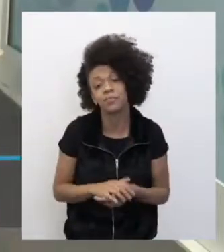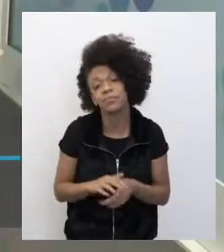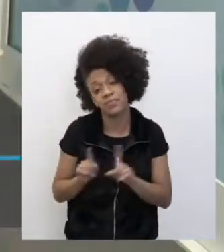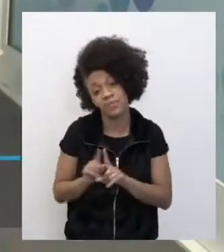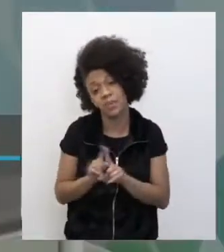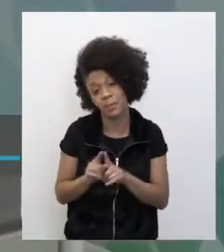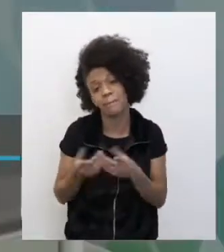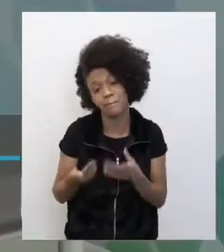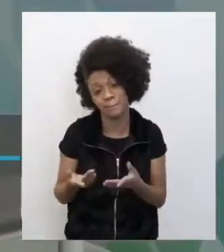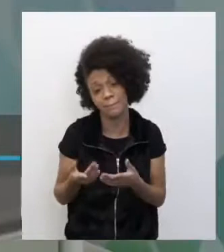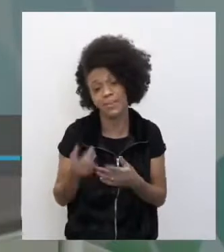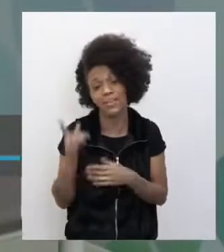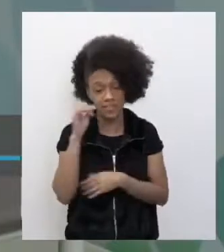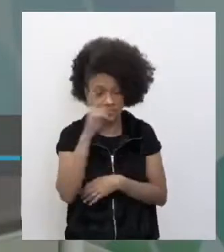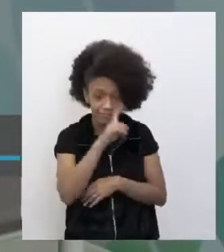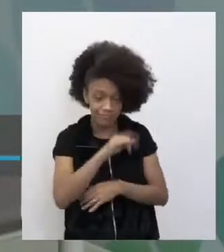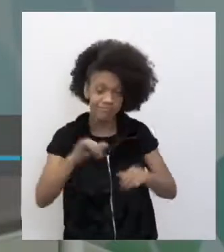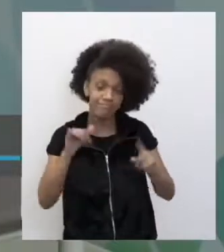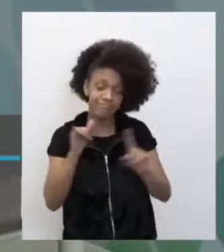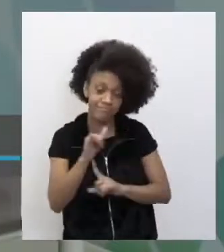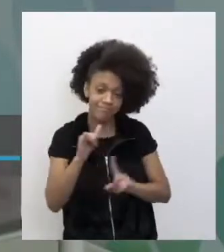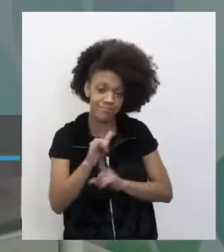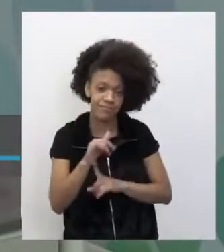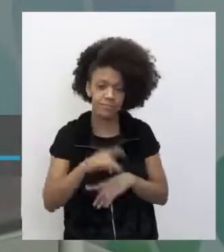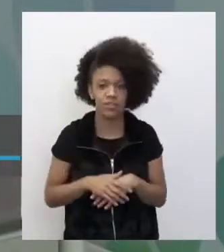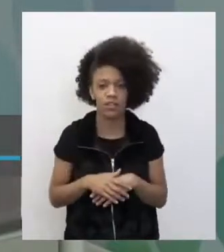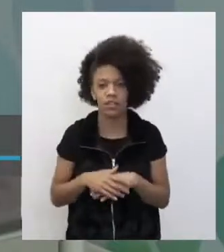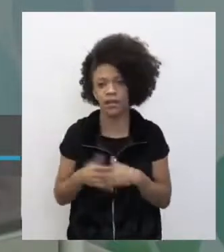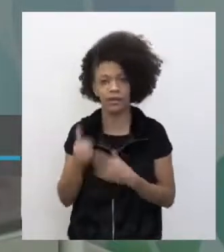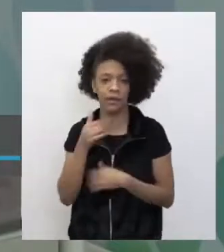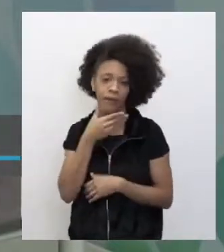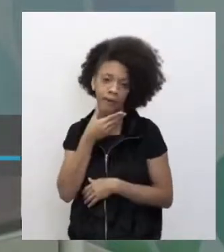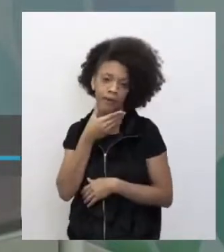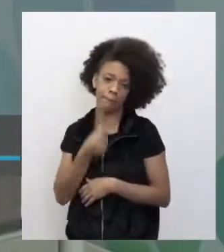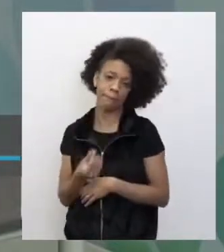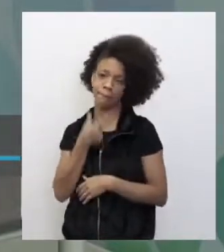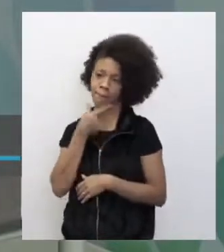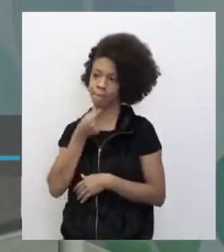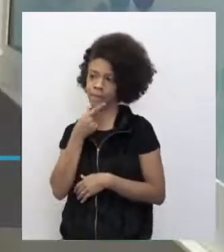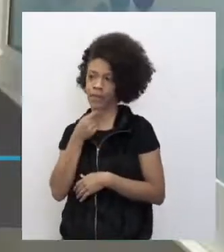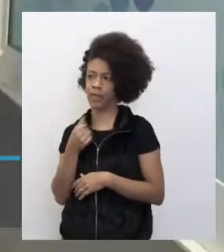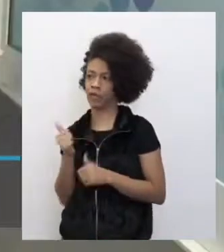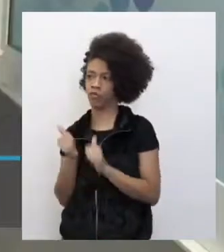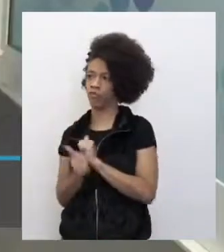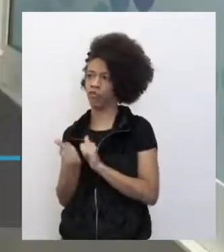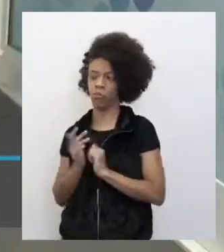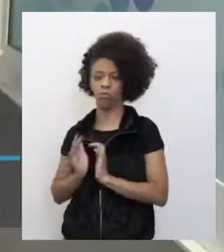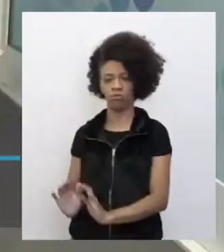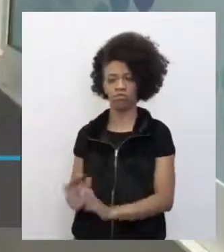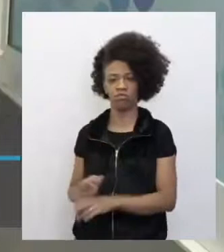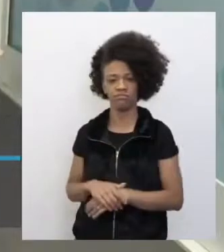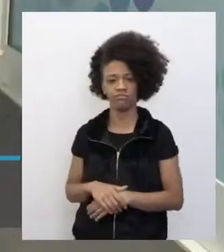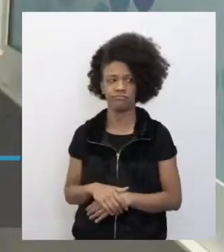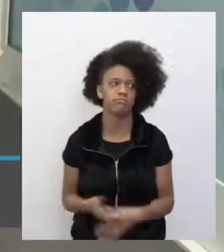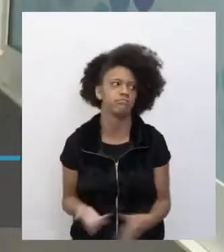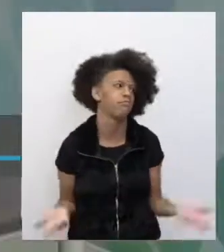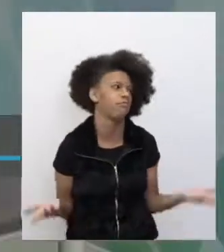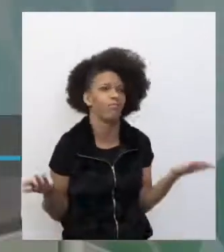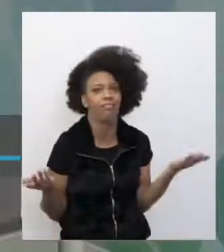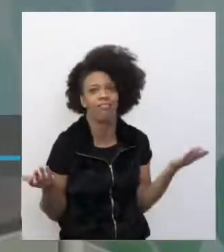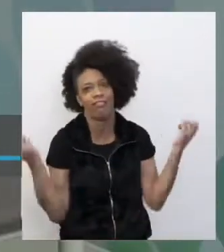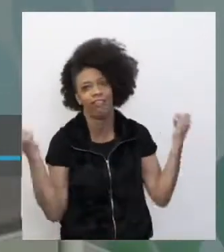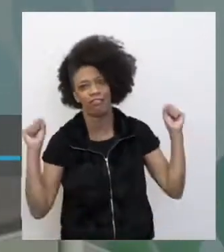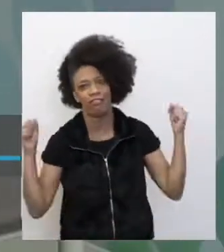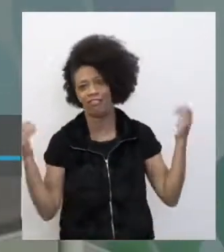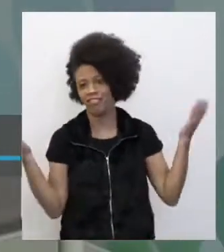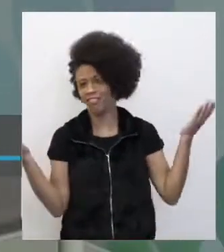Ed? E aí também sofri bullying, porque o menino que não joga futebol. Pronto, né? Eu também, fazer educação física. Educação física,